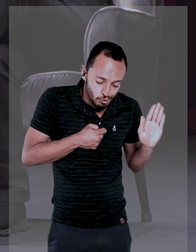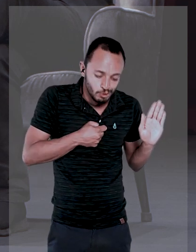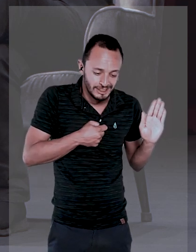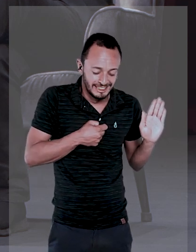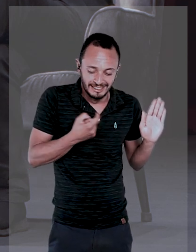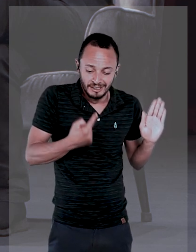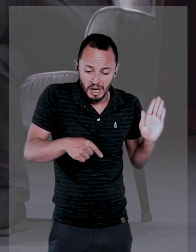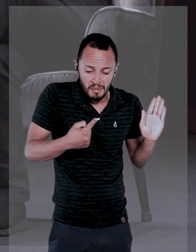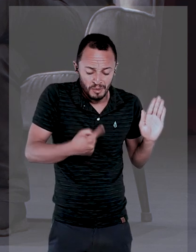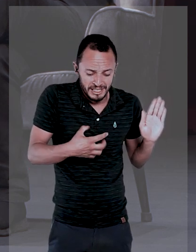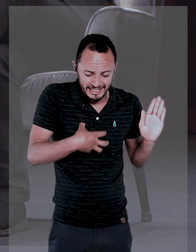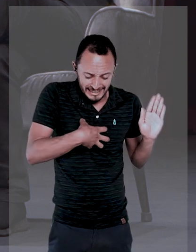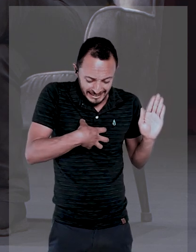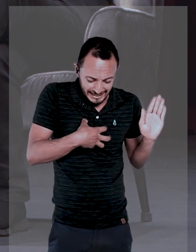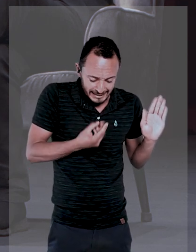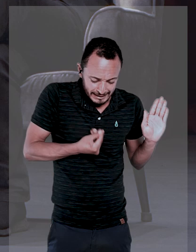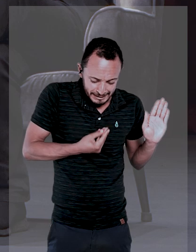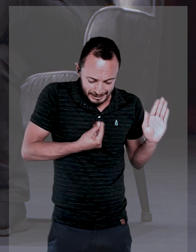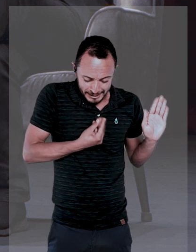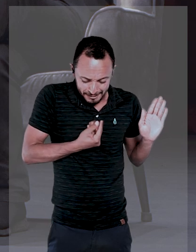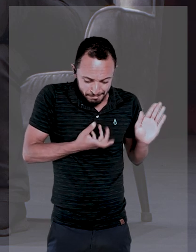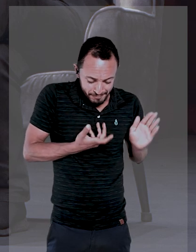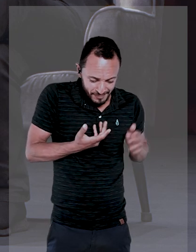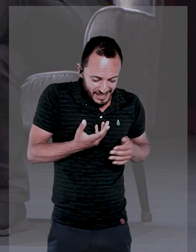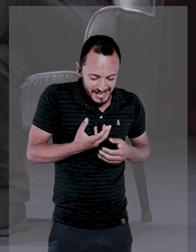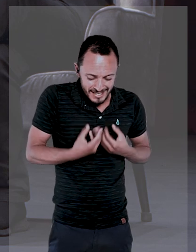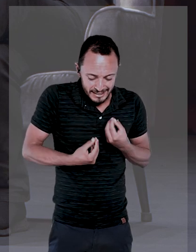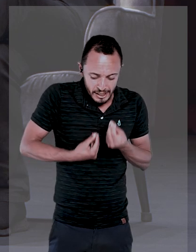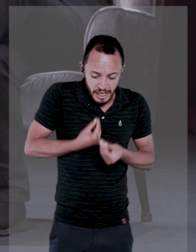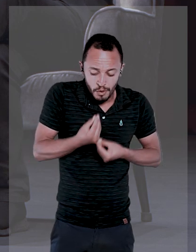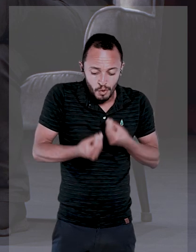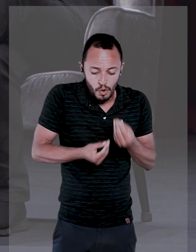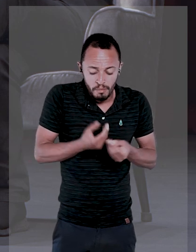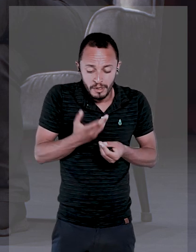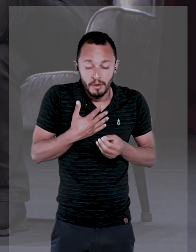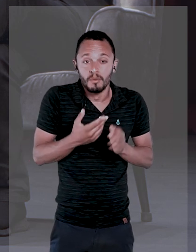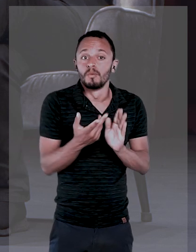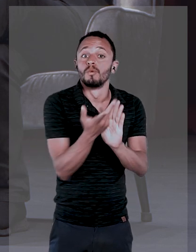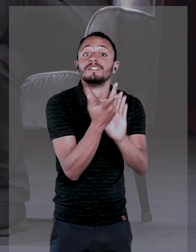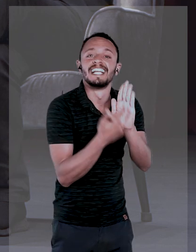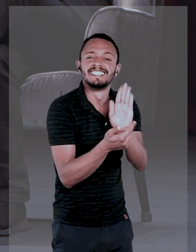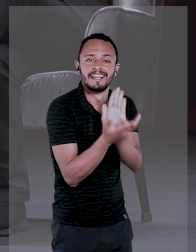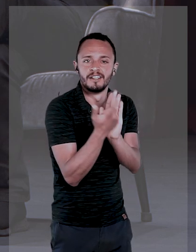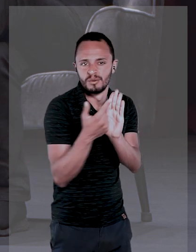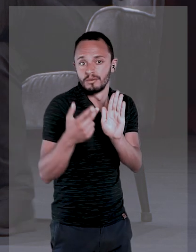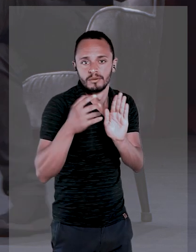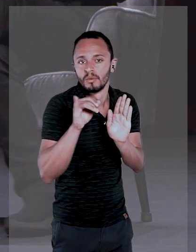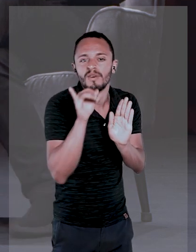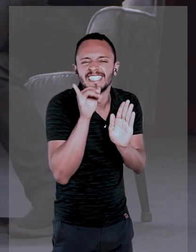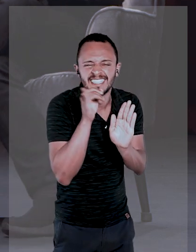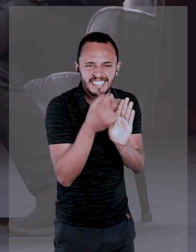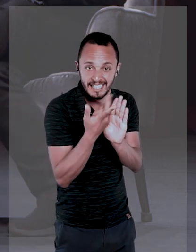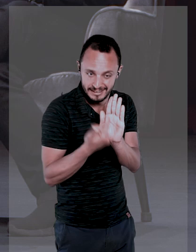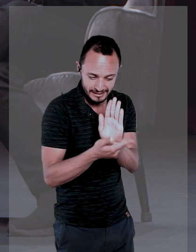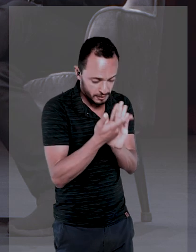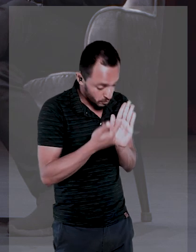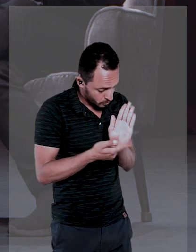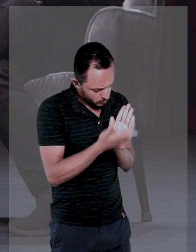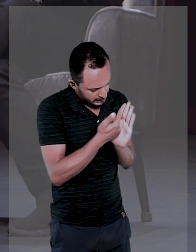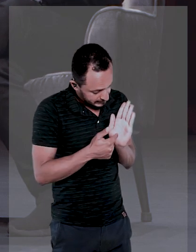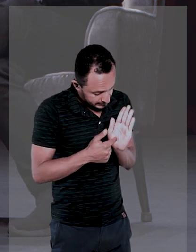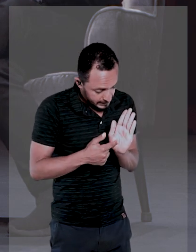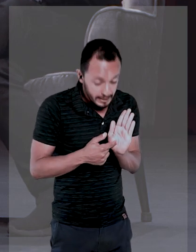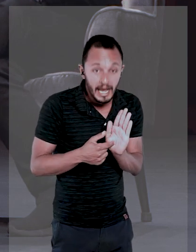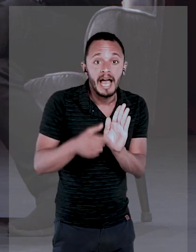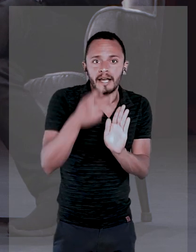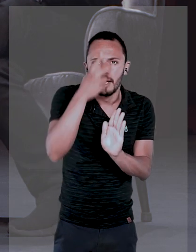dessa angústia. Mas é muito angustiante. Eu acho que a sensação é um pouco aquela de a gente tentar fazer um desenho